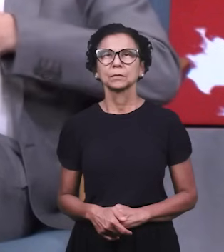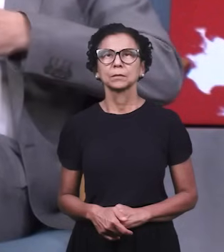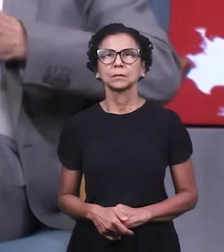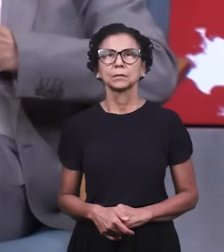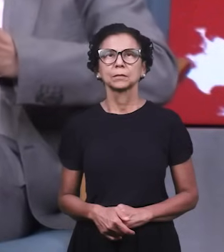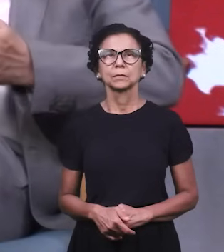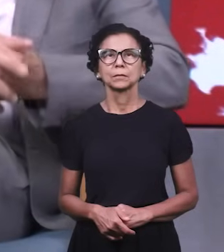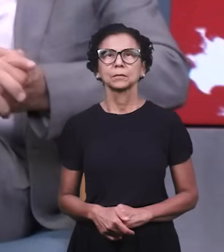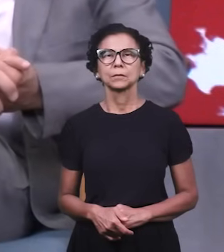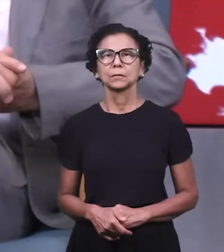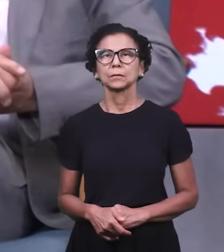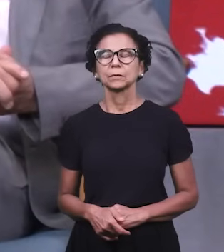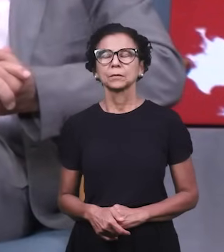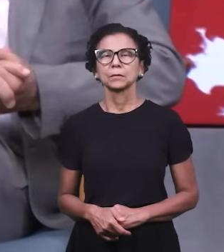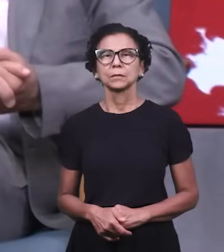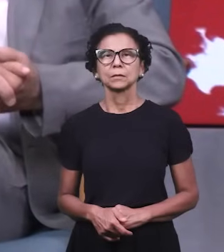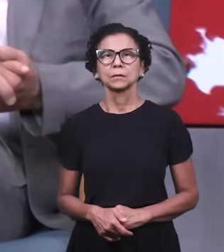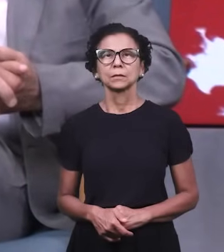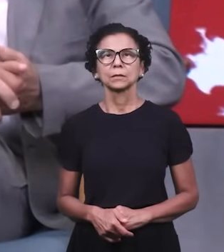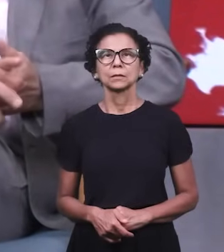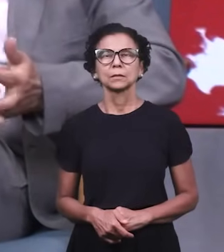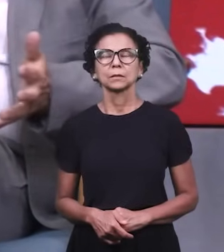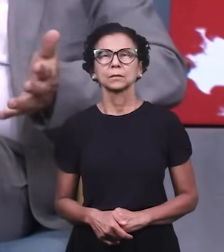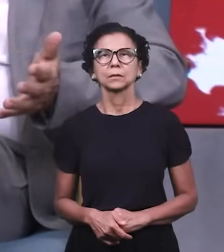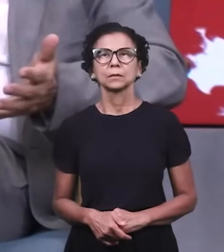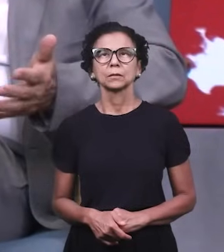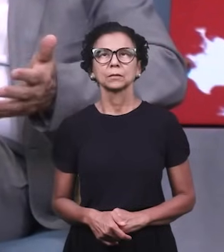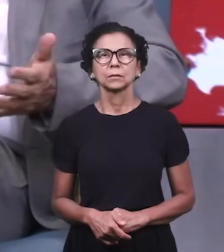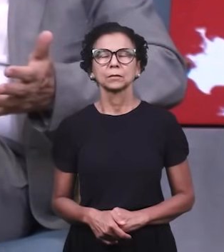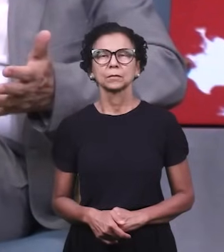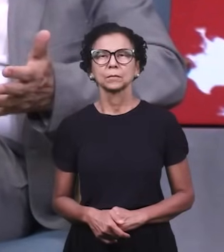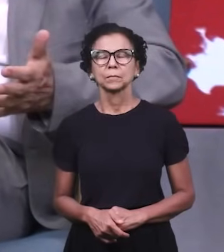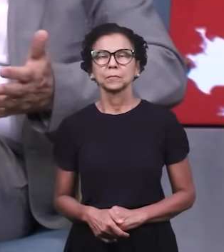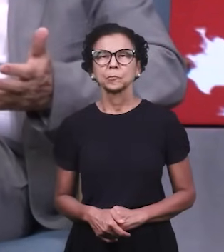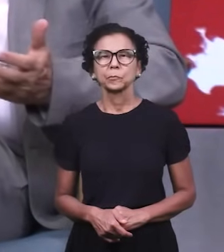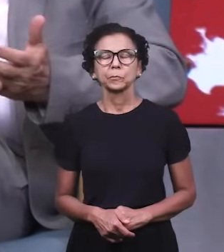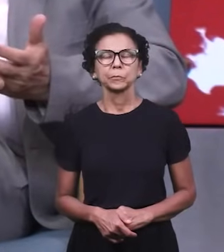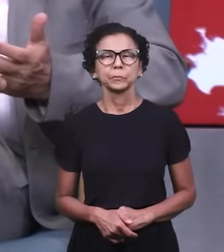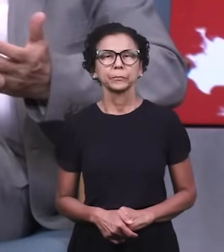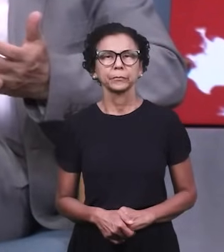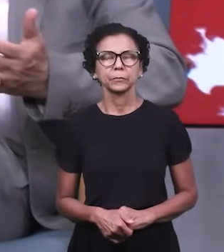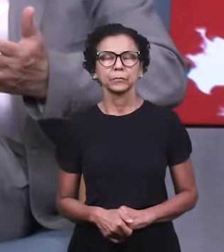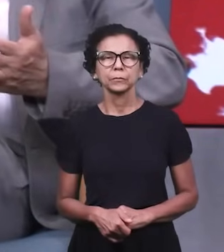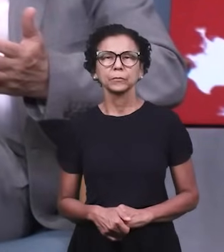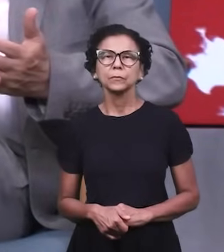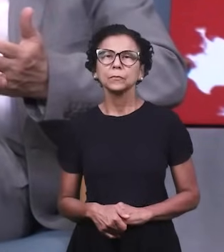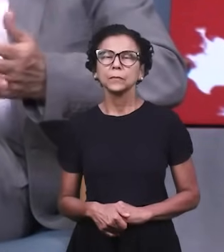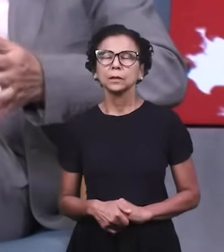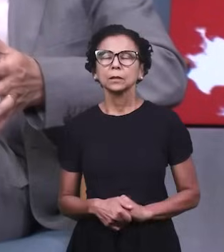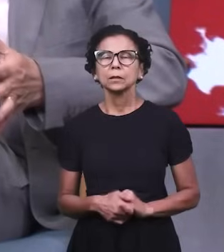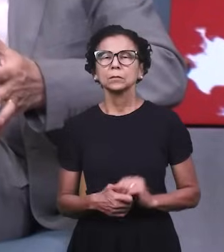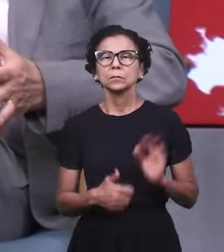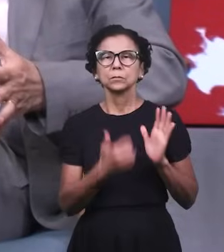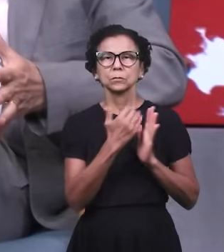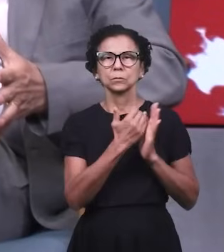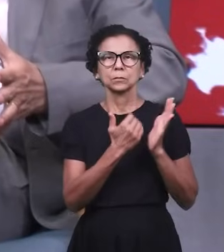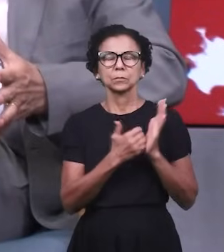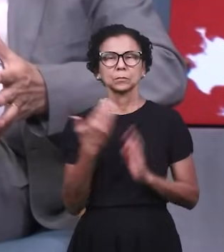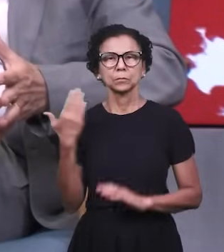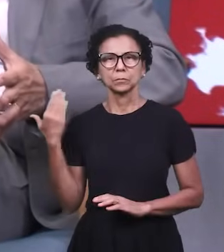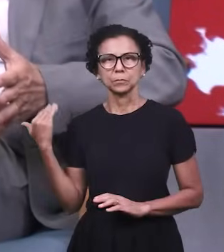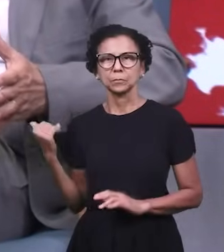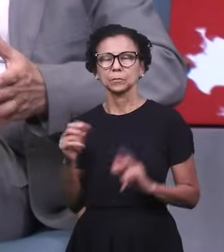Nós estamos falando nesses últimos episódios sobre dons